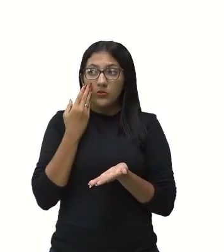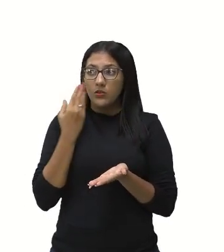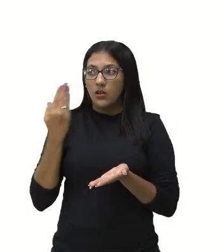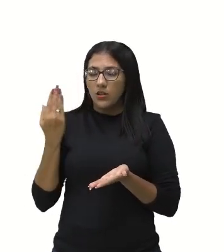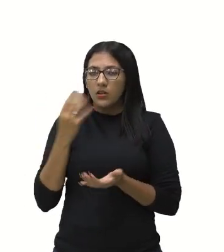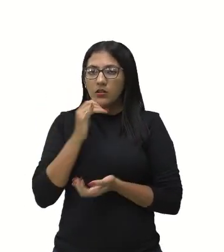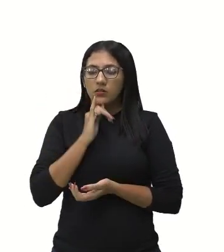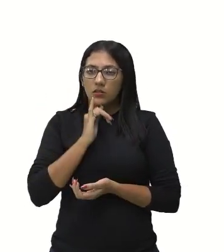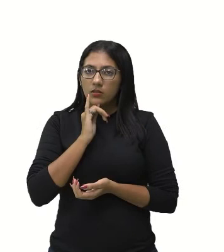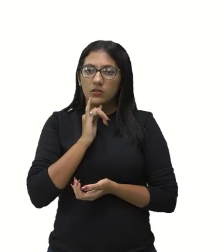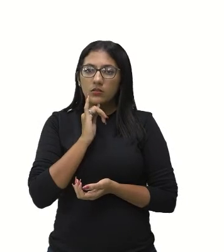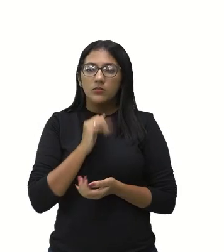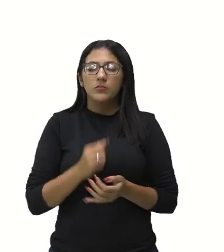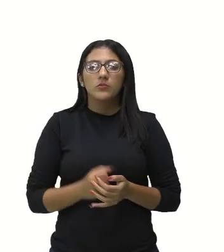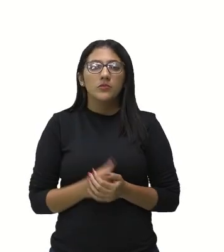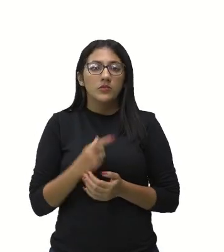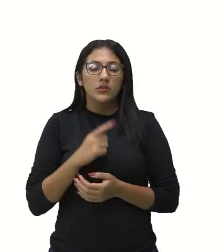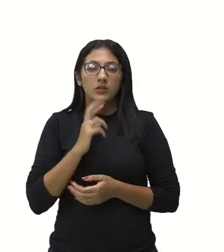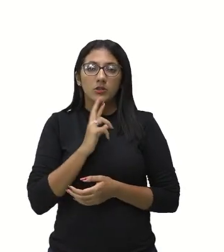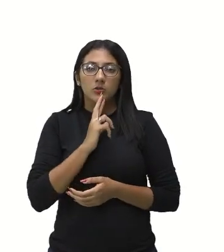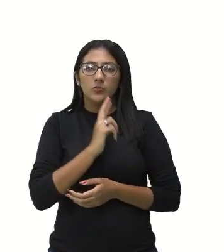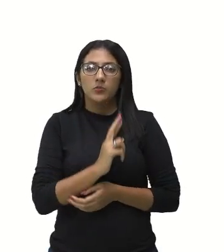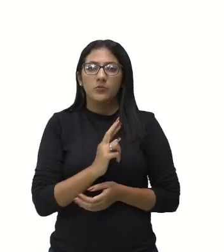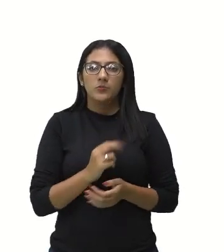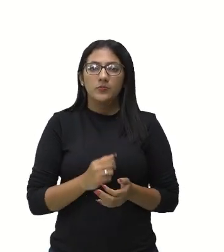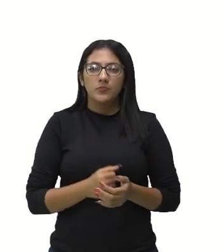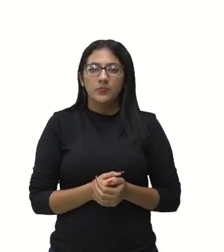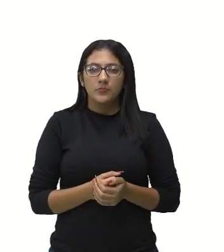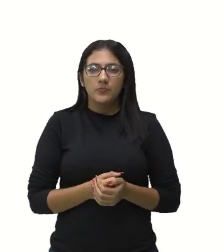ó, vai ser igual a